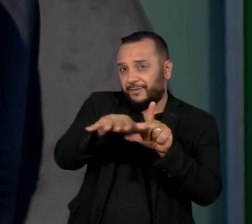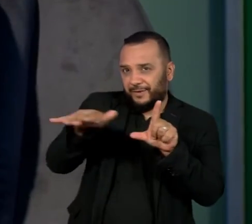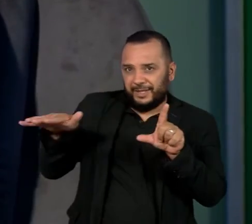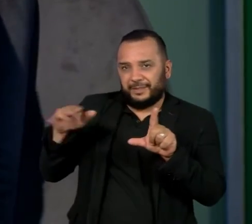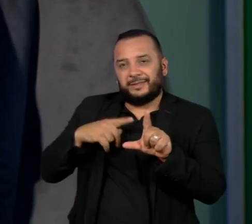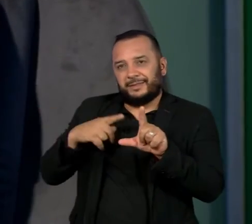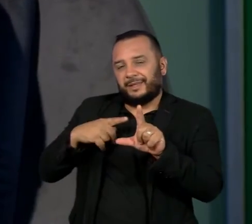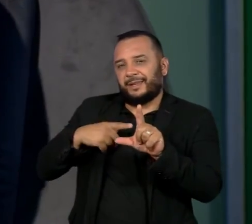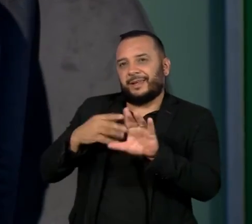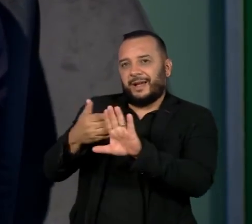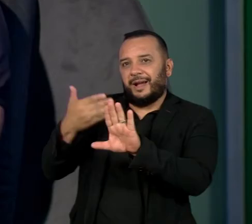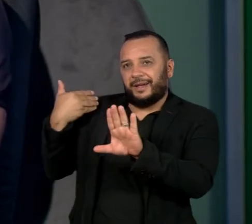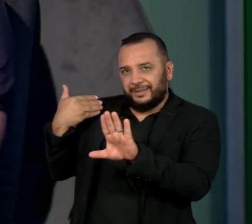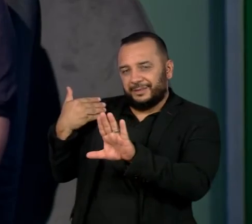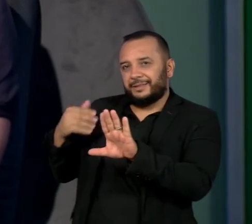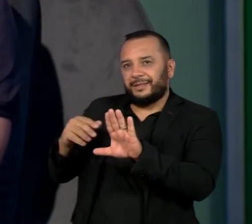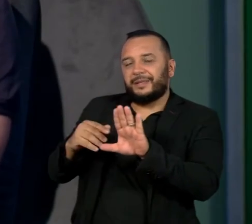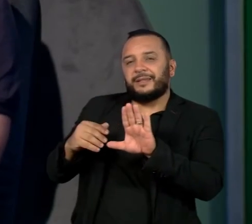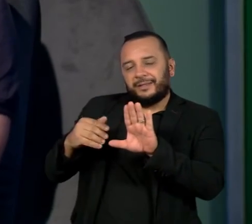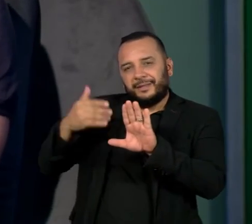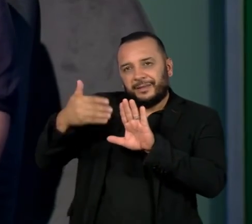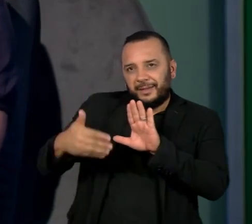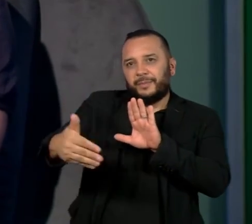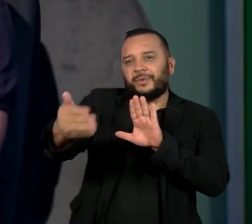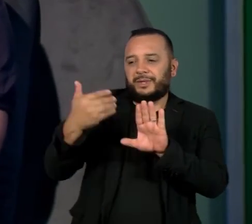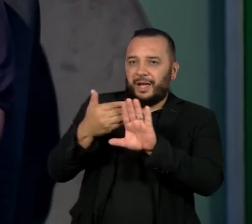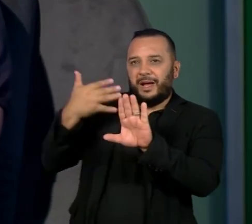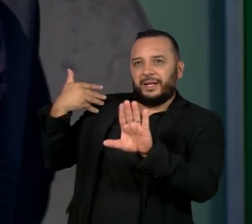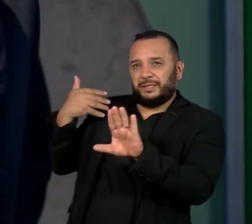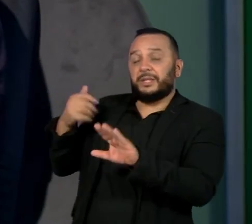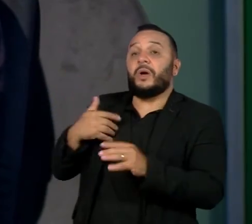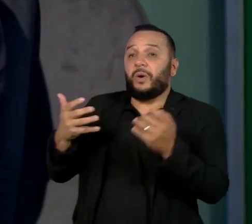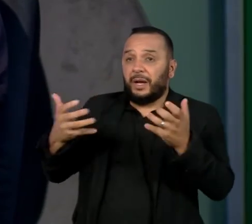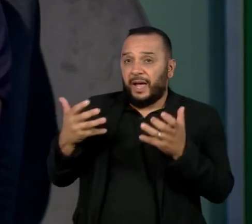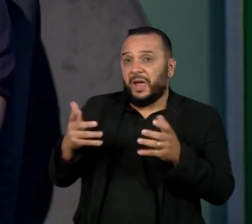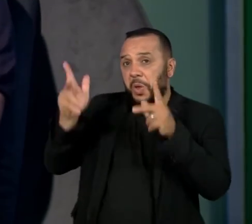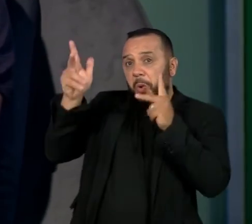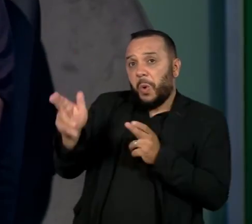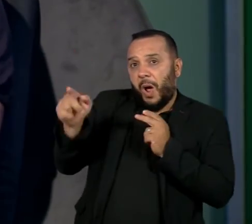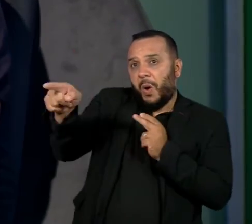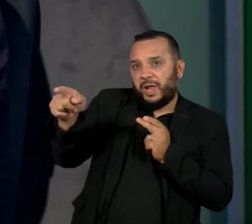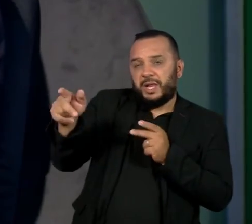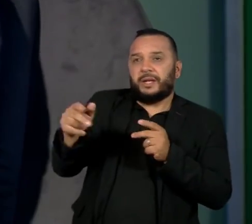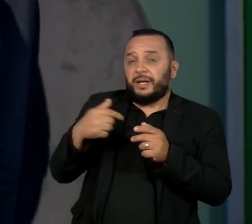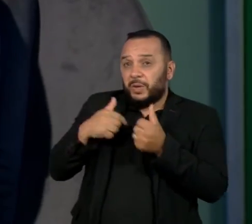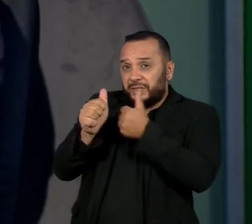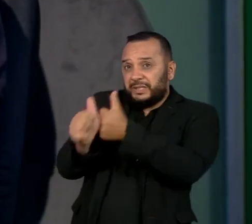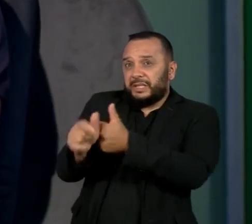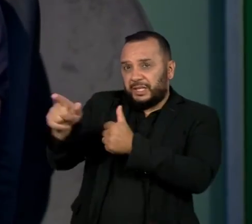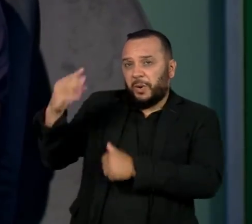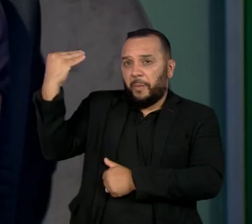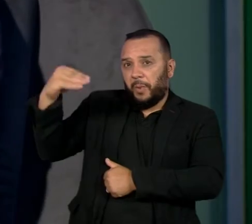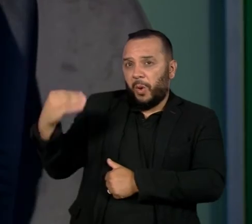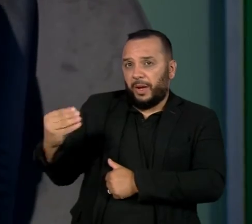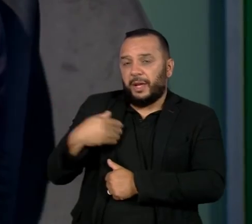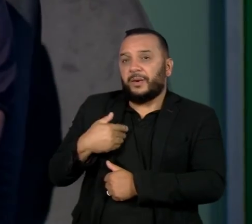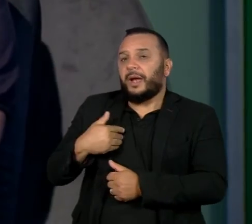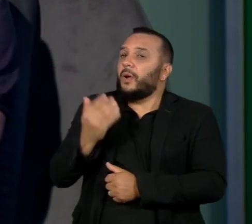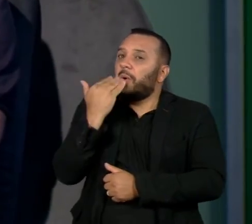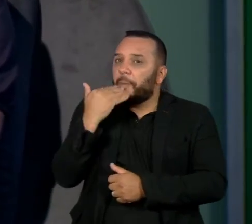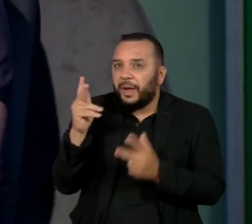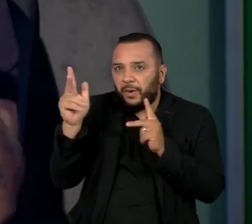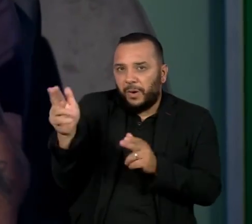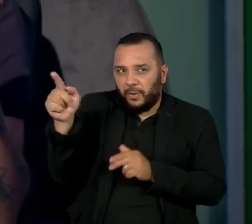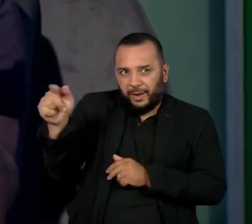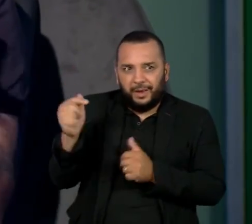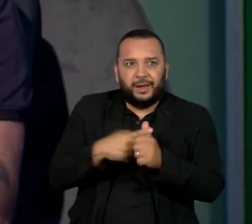o depois. Antes era muito enviesado do eu quero ser aquela pessoa. Eu sigo aquela blogueira porque eu quero comer o mesmo alimento que